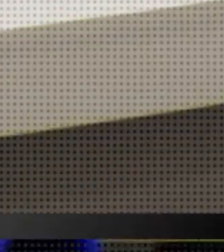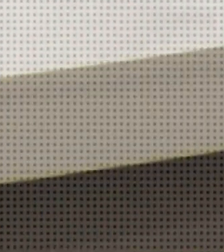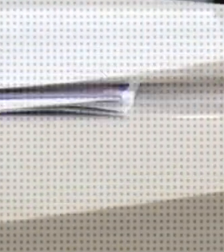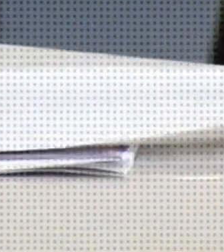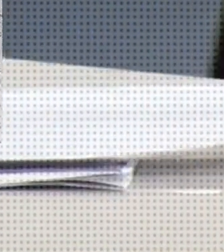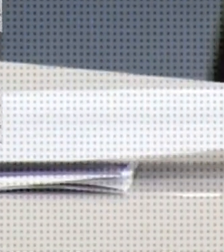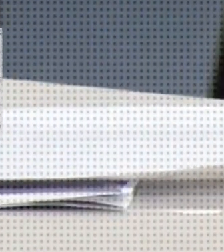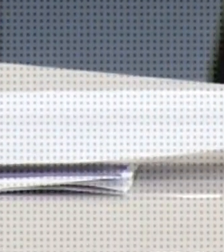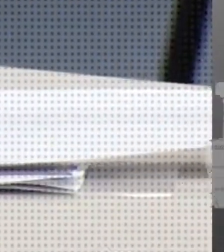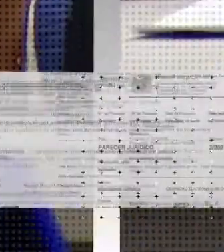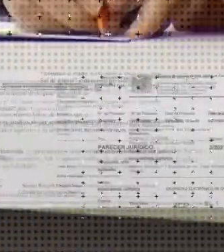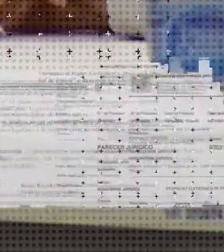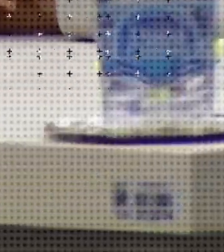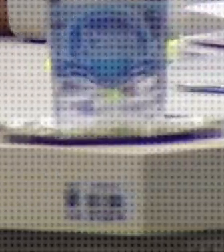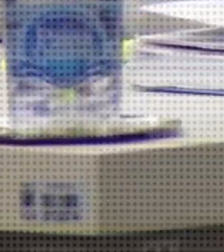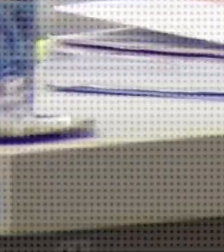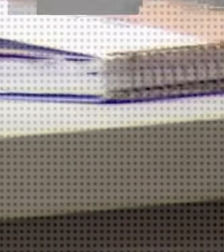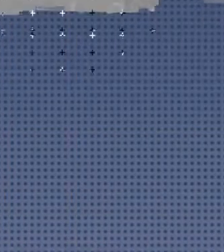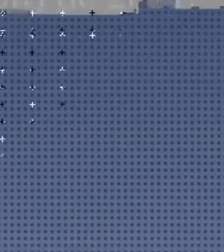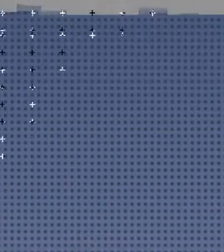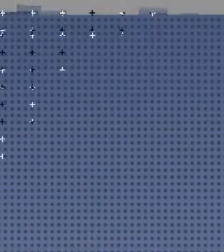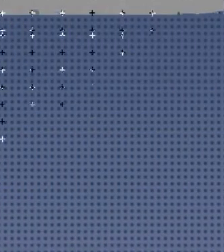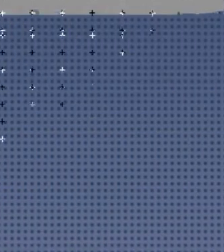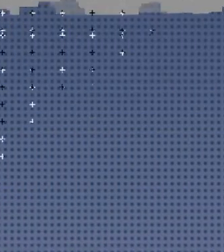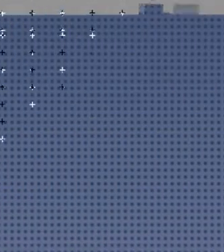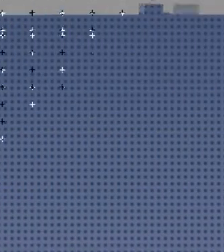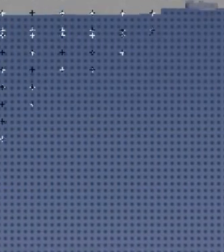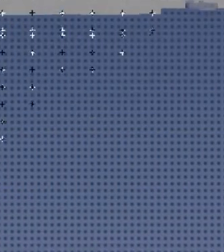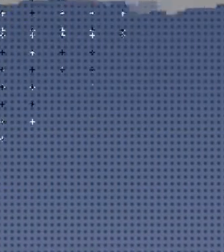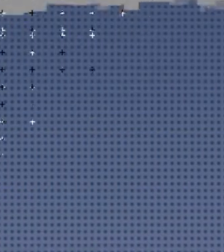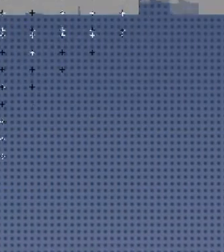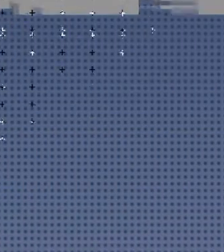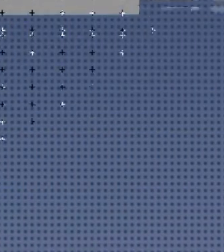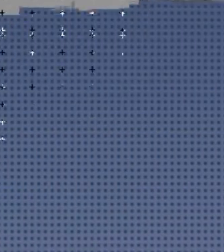E aí E aí